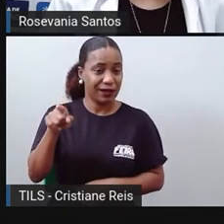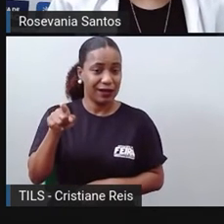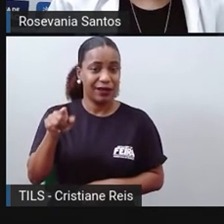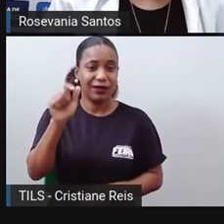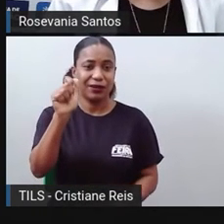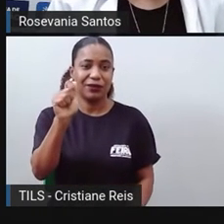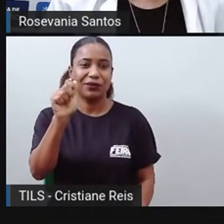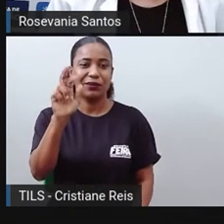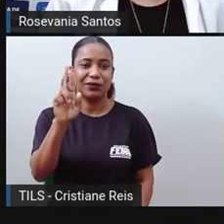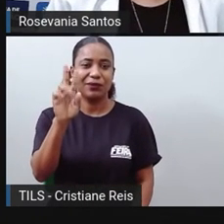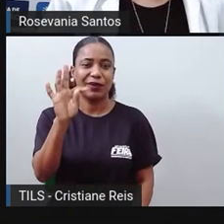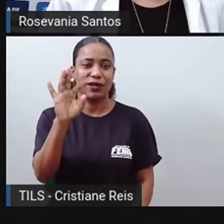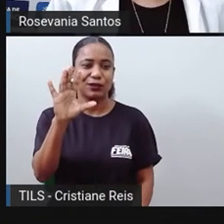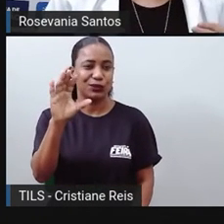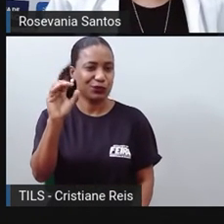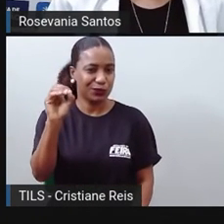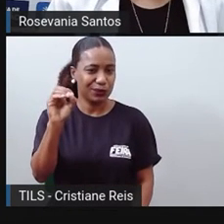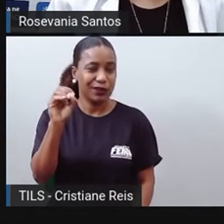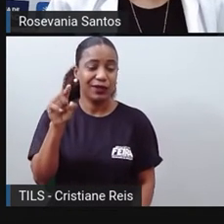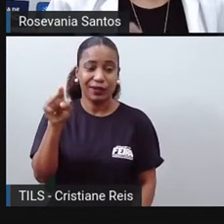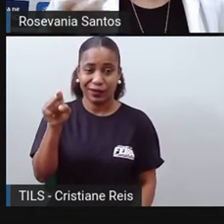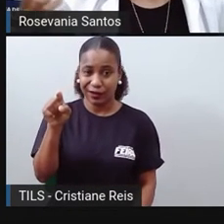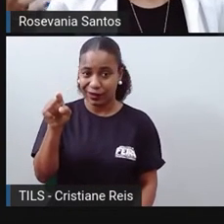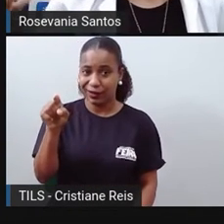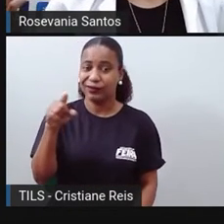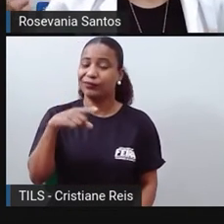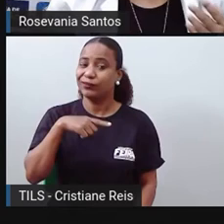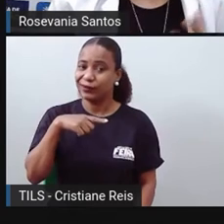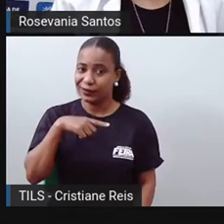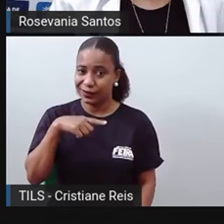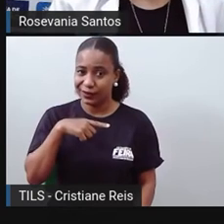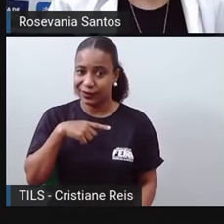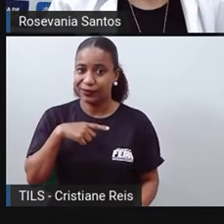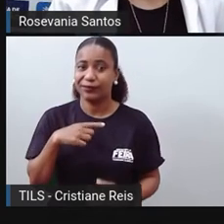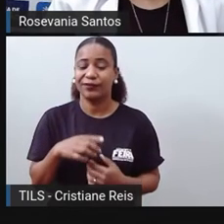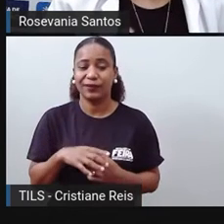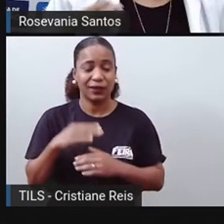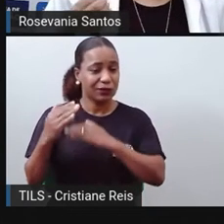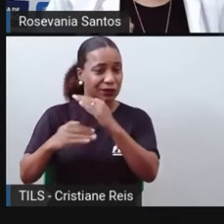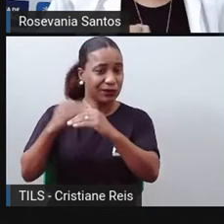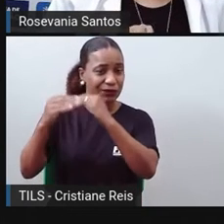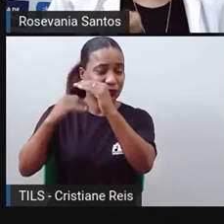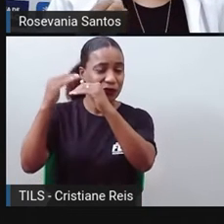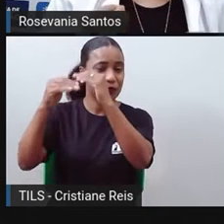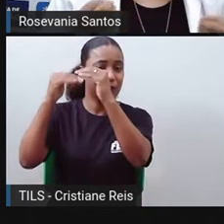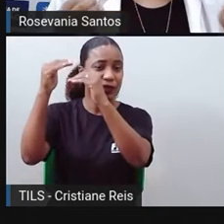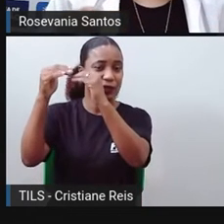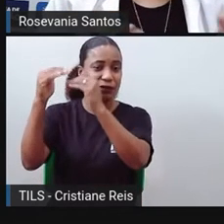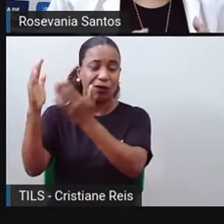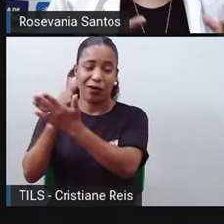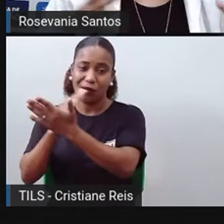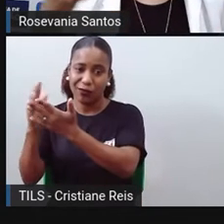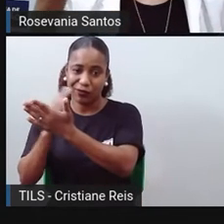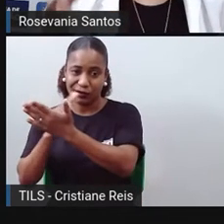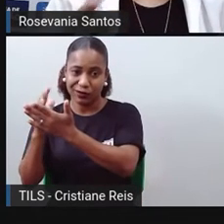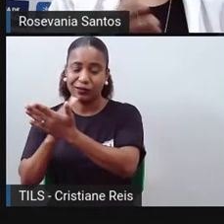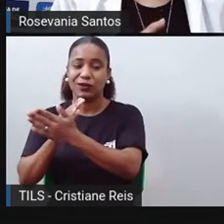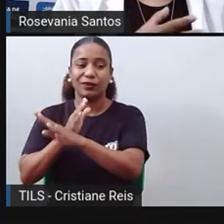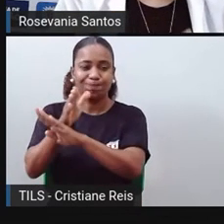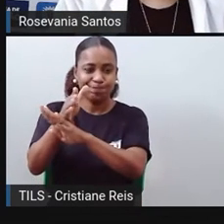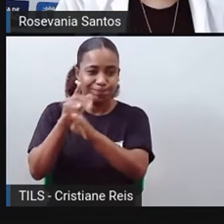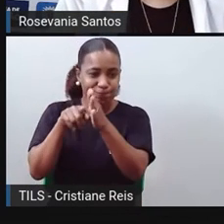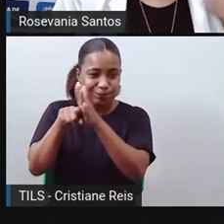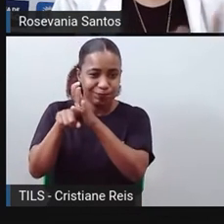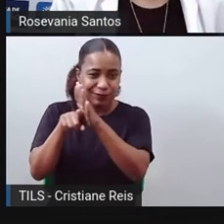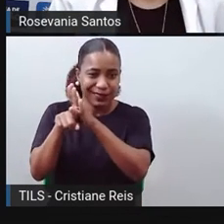espaço estratégico. A gente pega nações, né, que têm bastante desenvolvimento aí nesse espaço. E